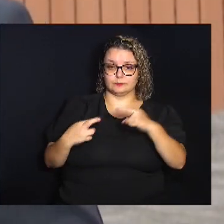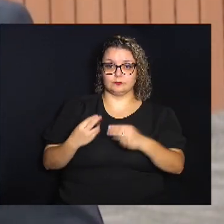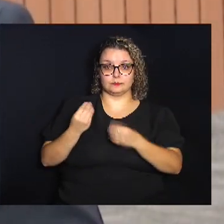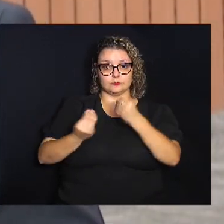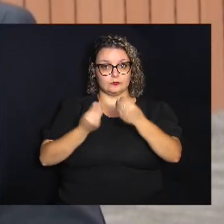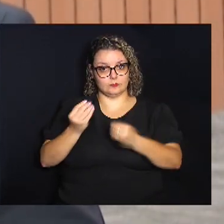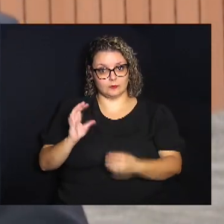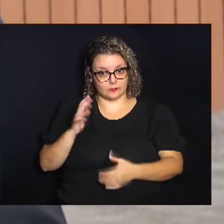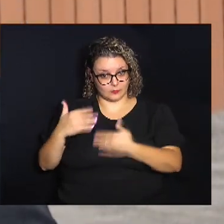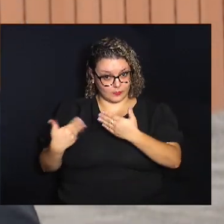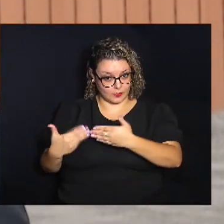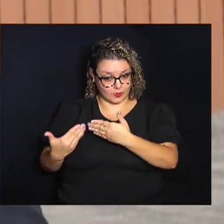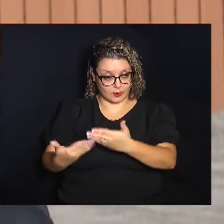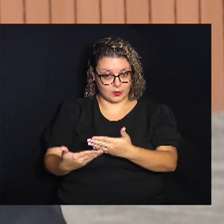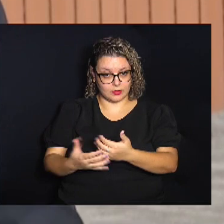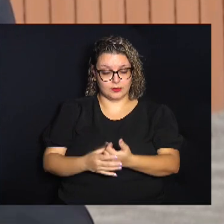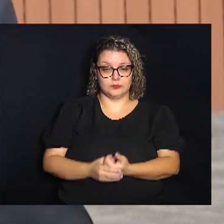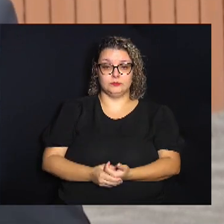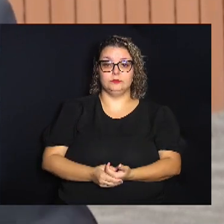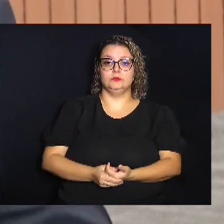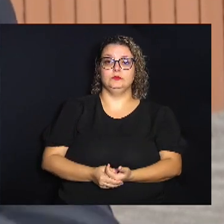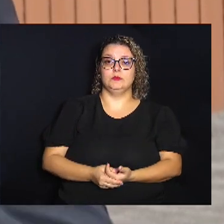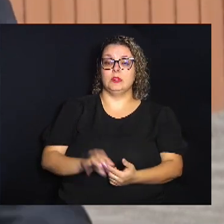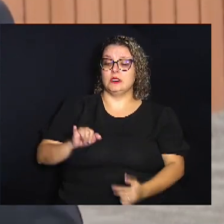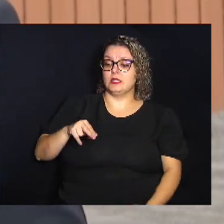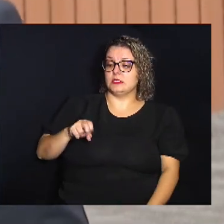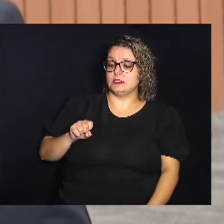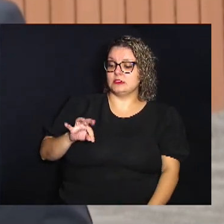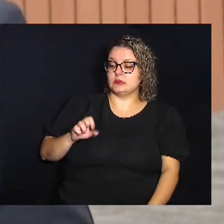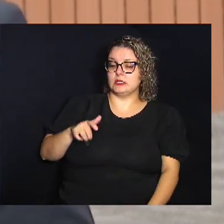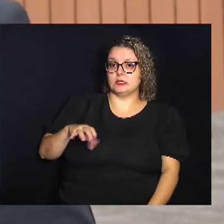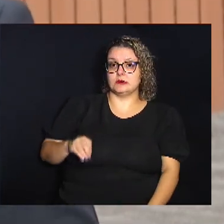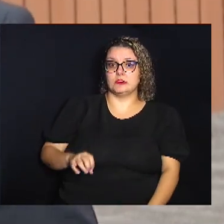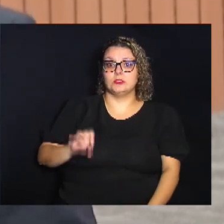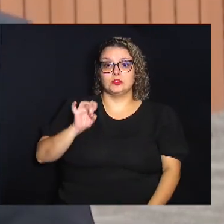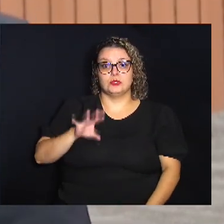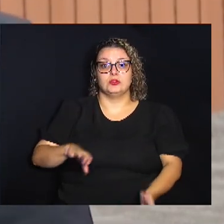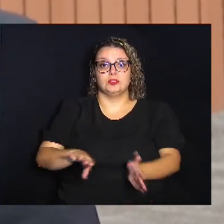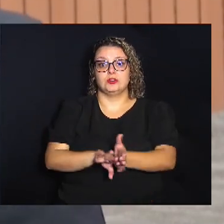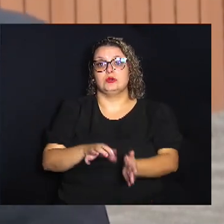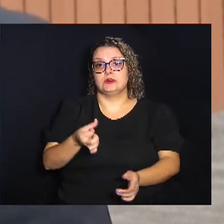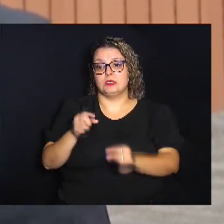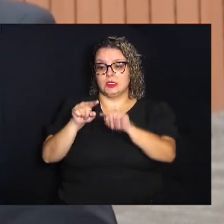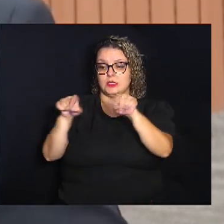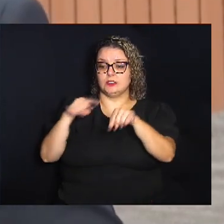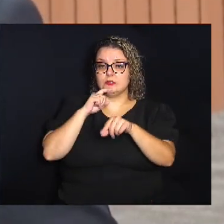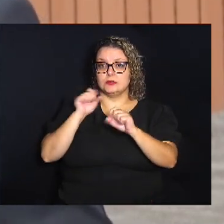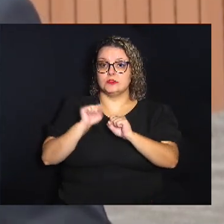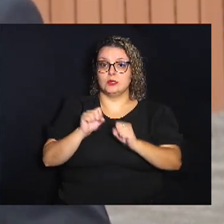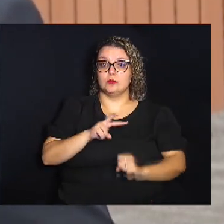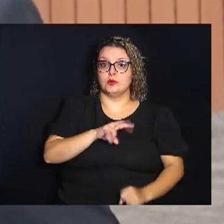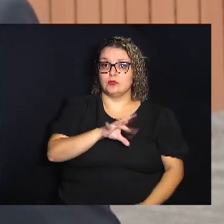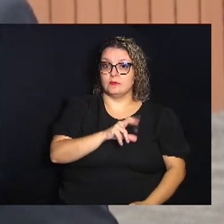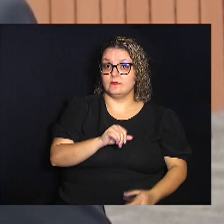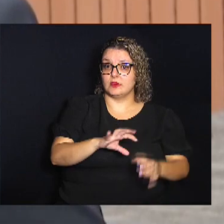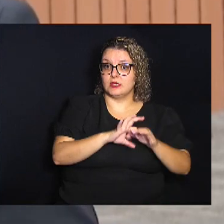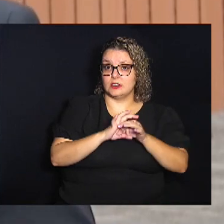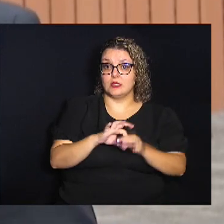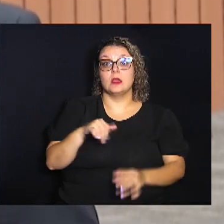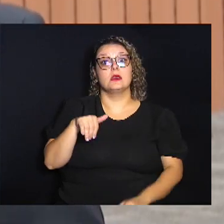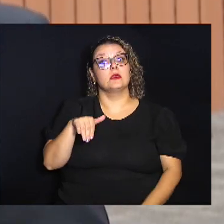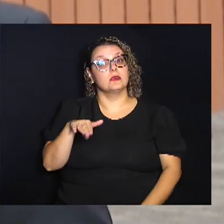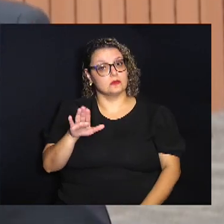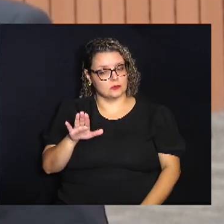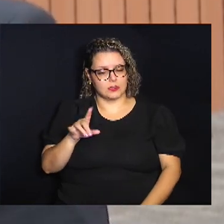estava as instalações. Só chegaram 6 ar-condicionados para o Centro de Saúde da Vila União, sendo que eram mais,